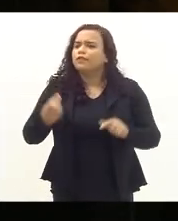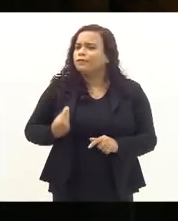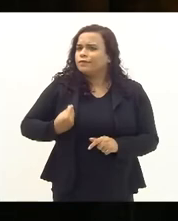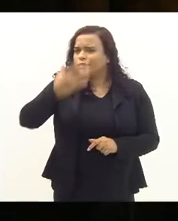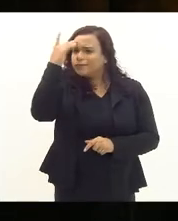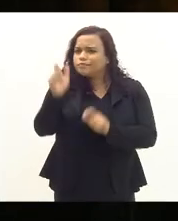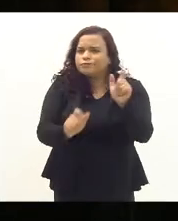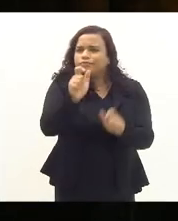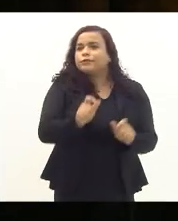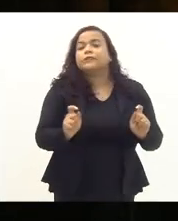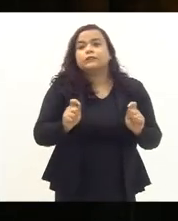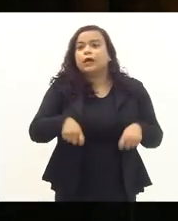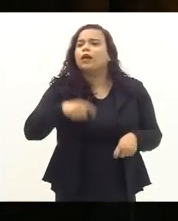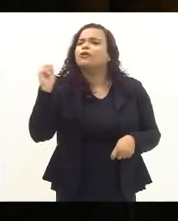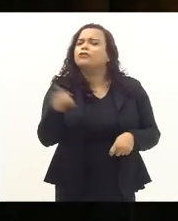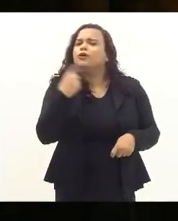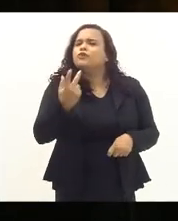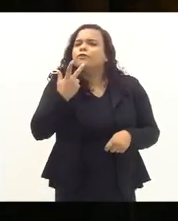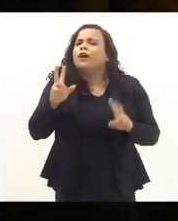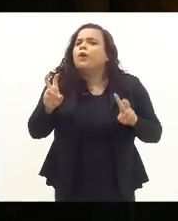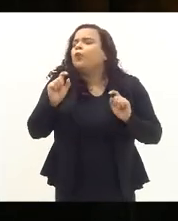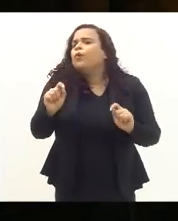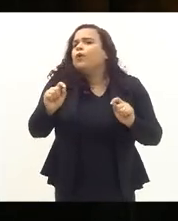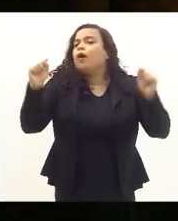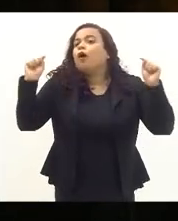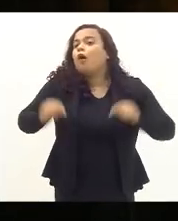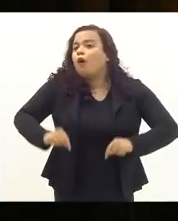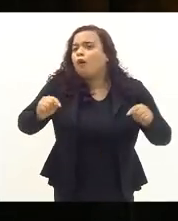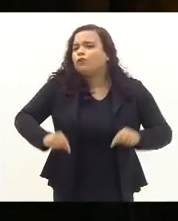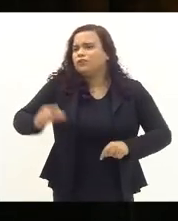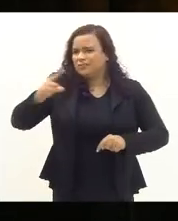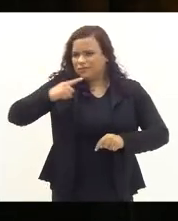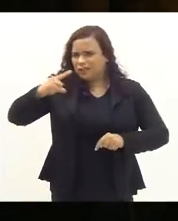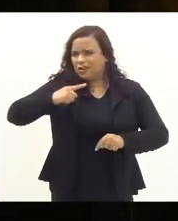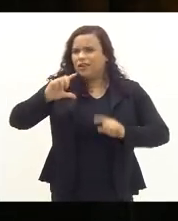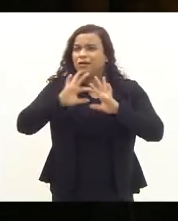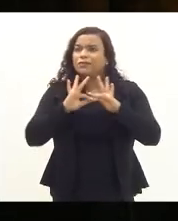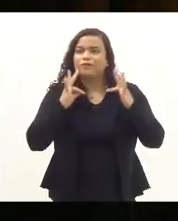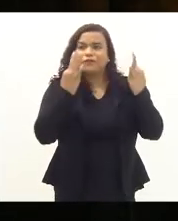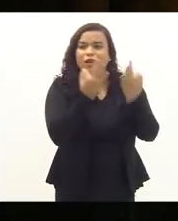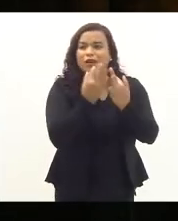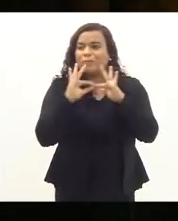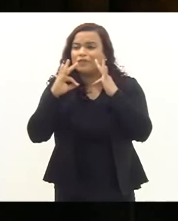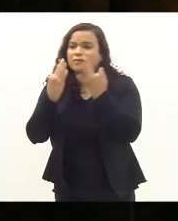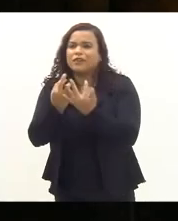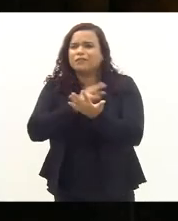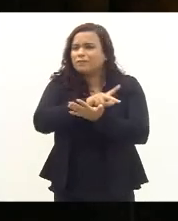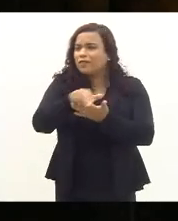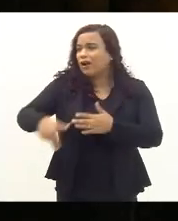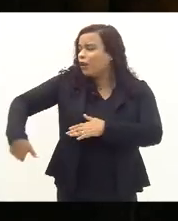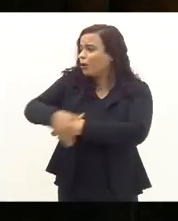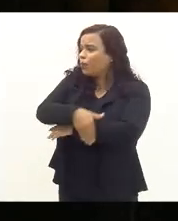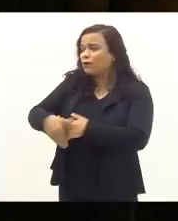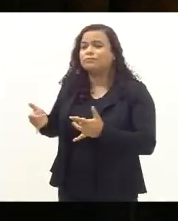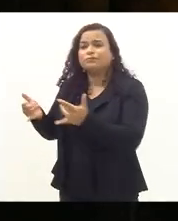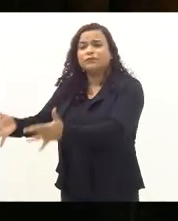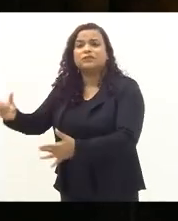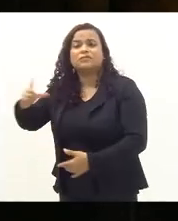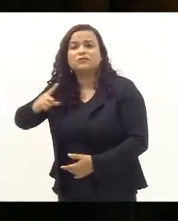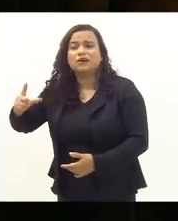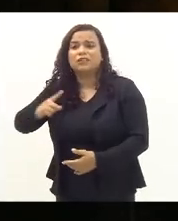vida das pessoas gente tá falando que hoje temos famílias inteiras nas ruas